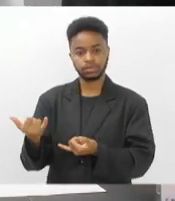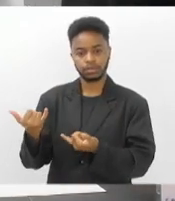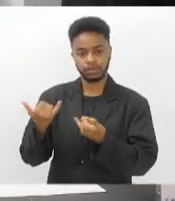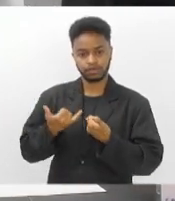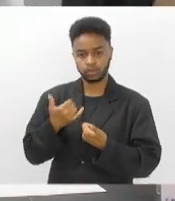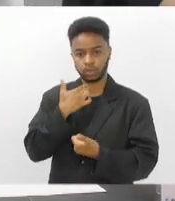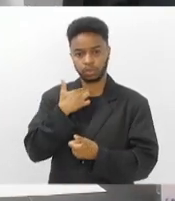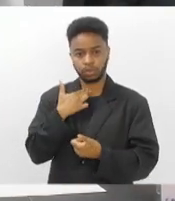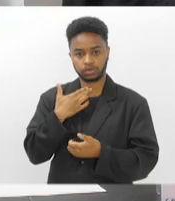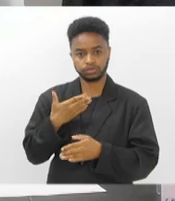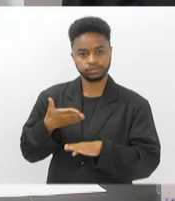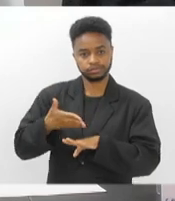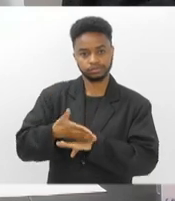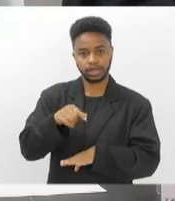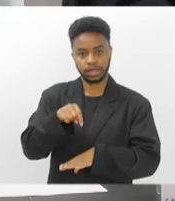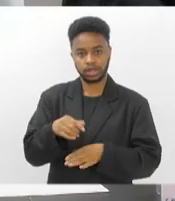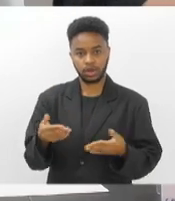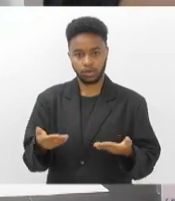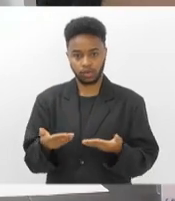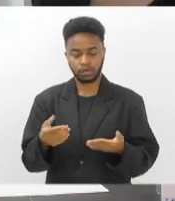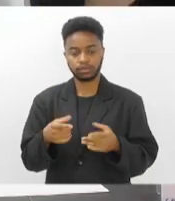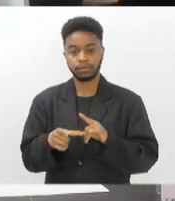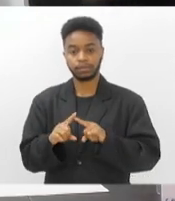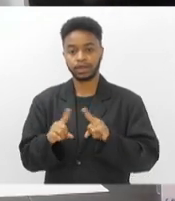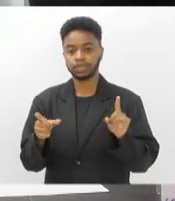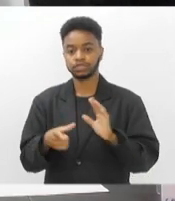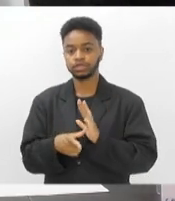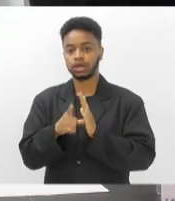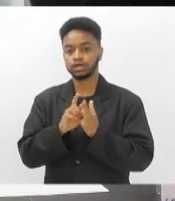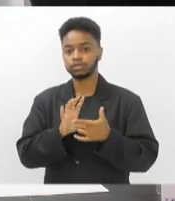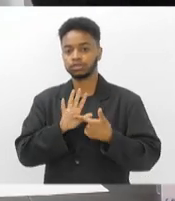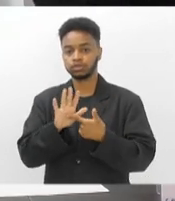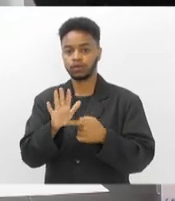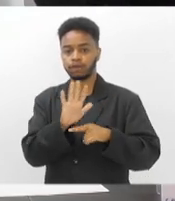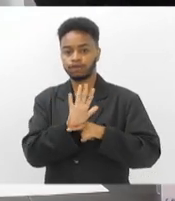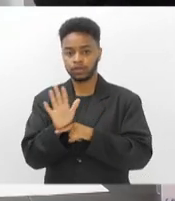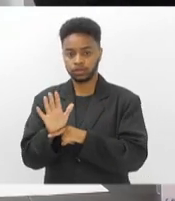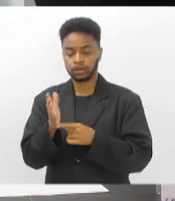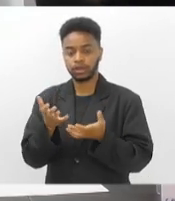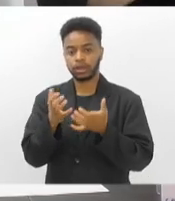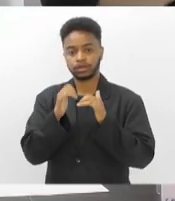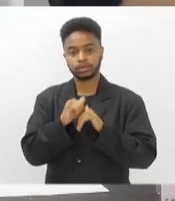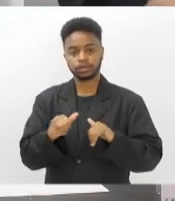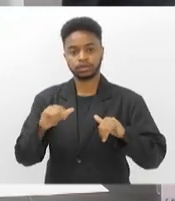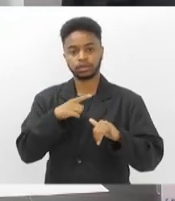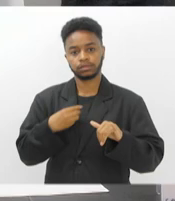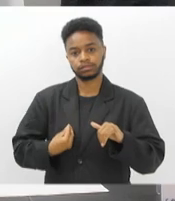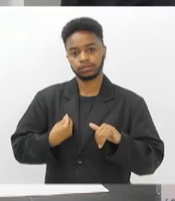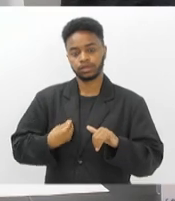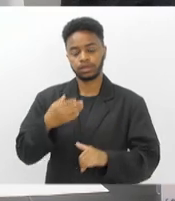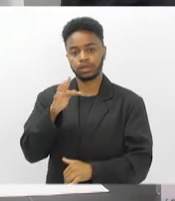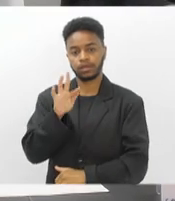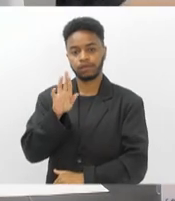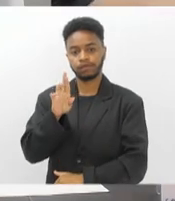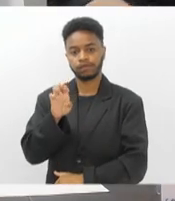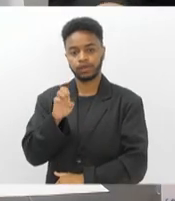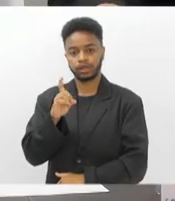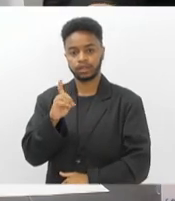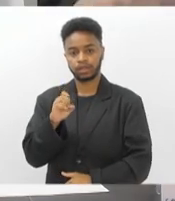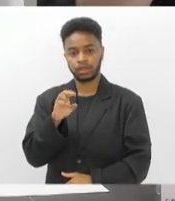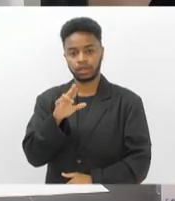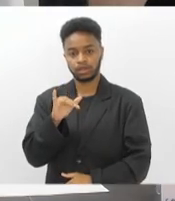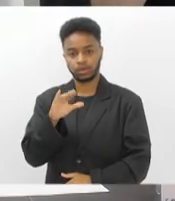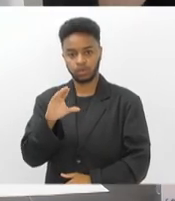poderia participar antes de passar o vídeo eu queria dizer aqui que a gente tem a presença do Frederico Borges que é diretor